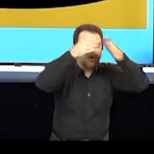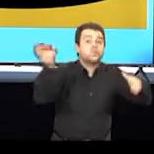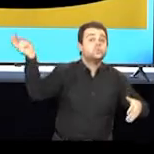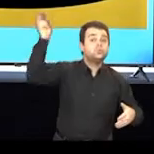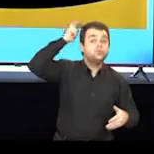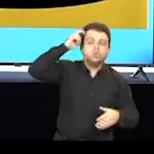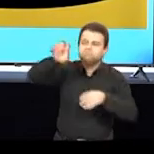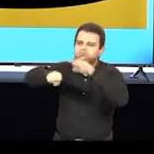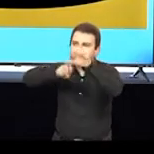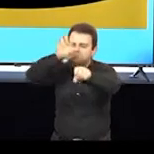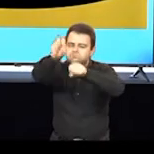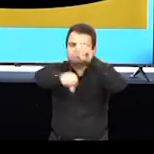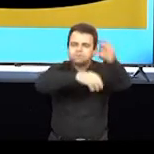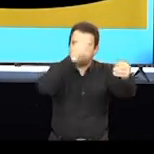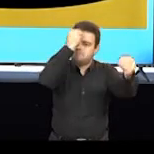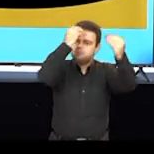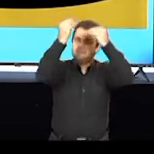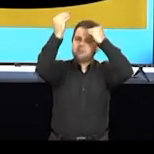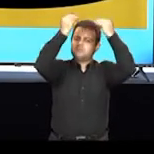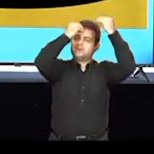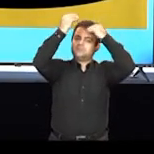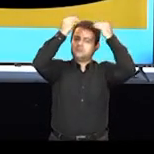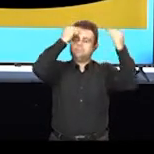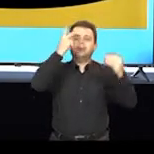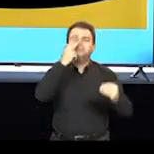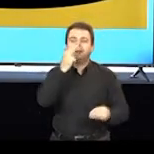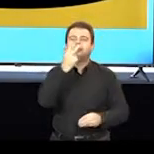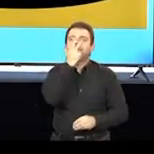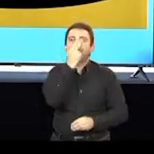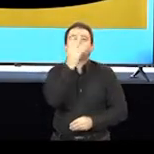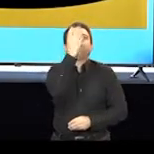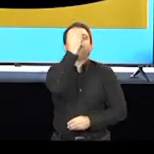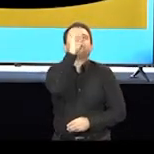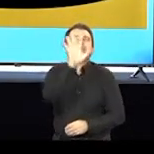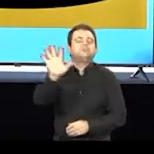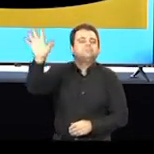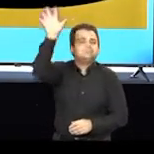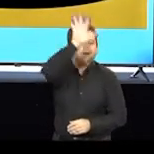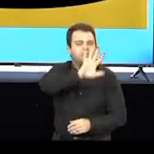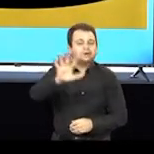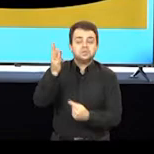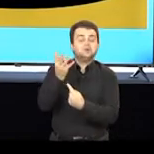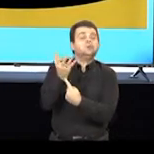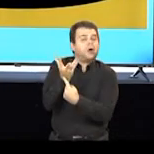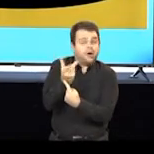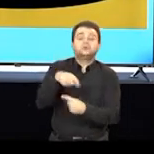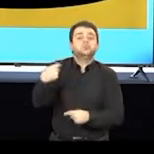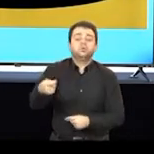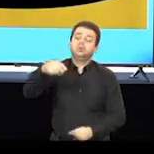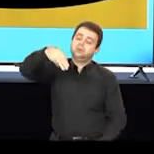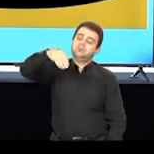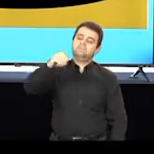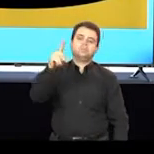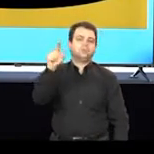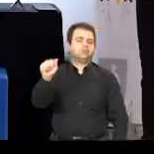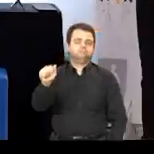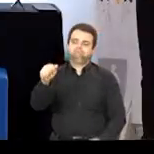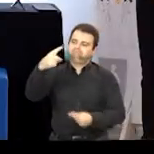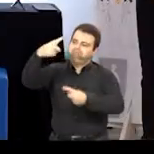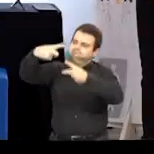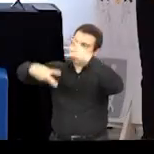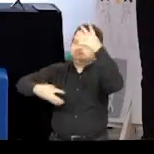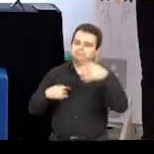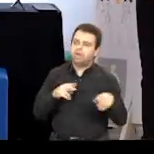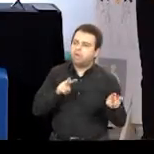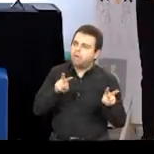cultural, o seu repertório imagético. Moda é arte e é um mundo fascinante. A